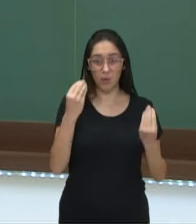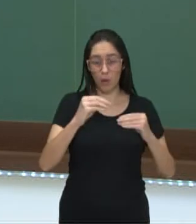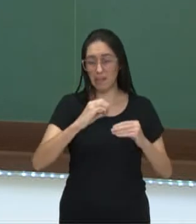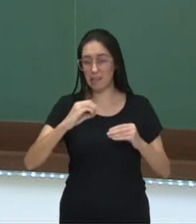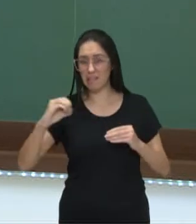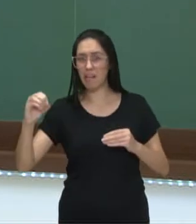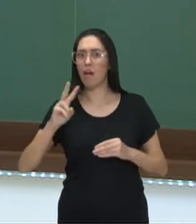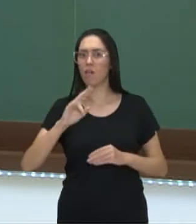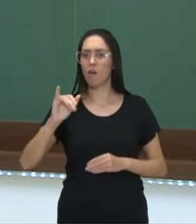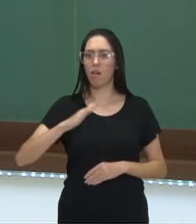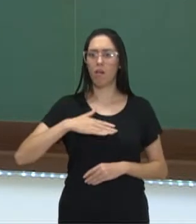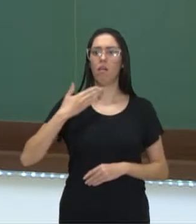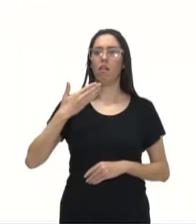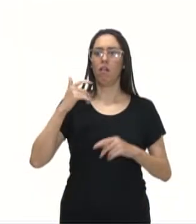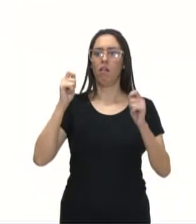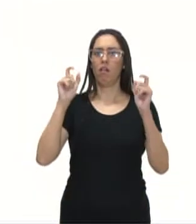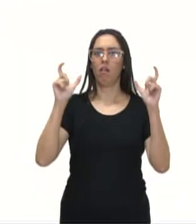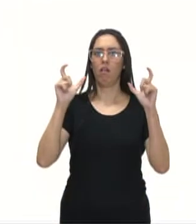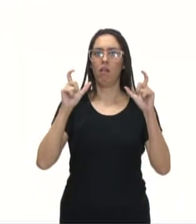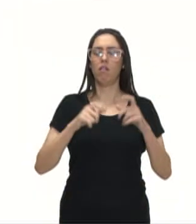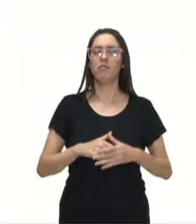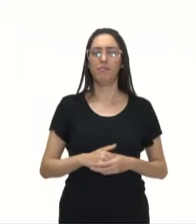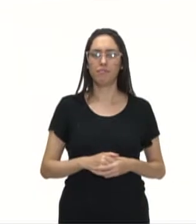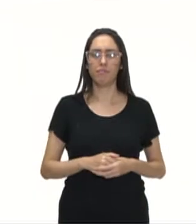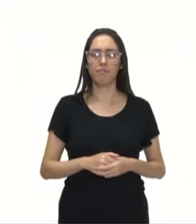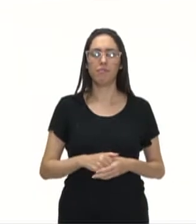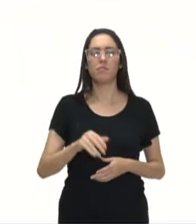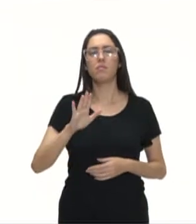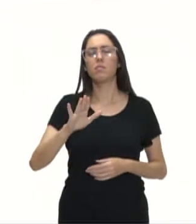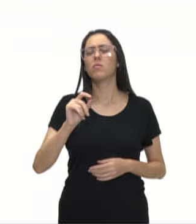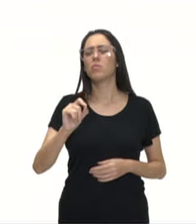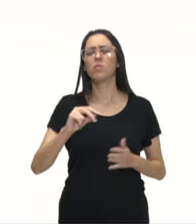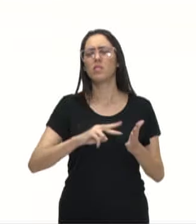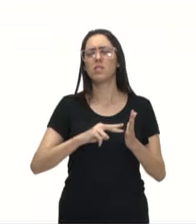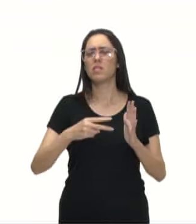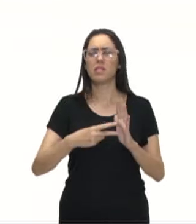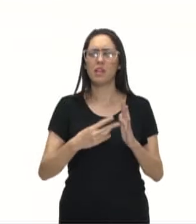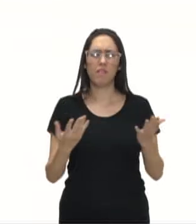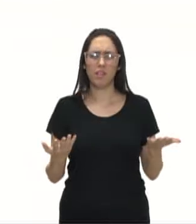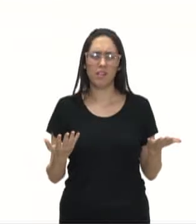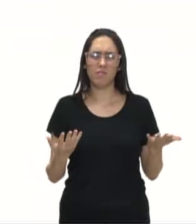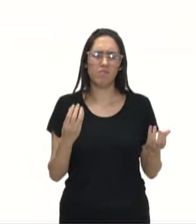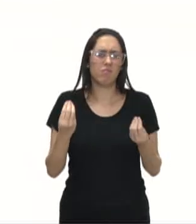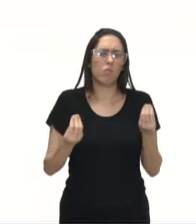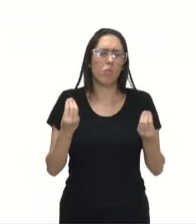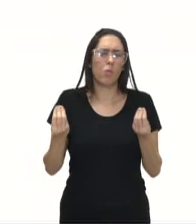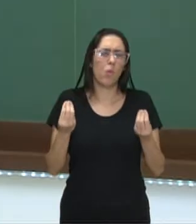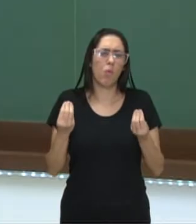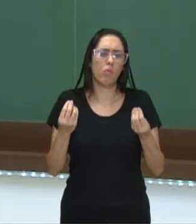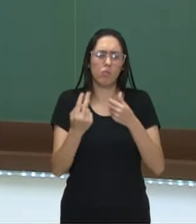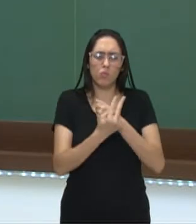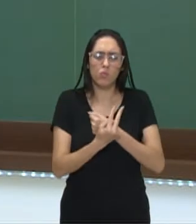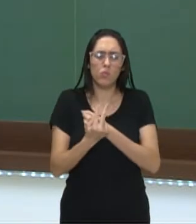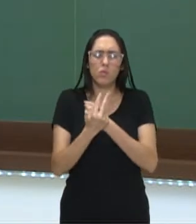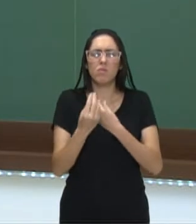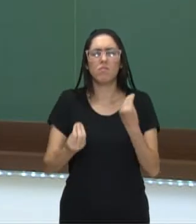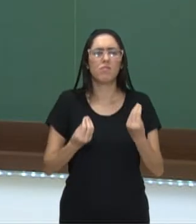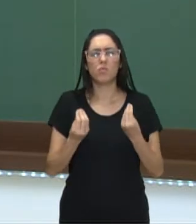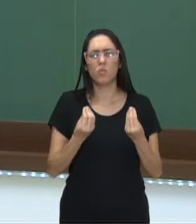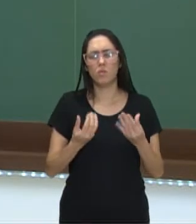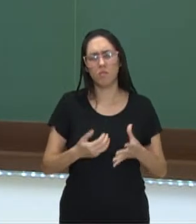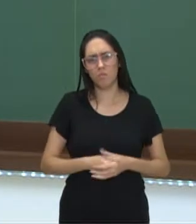É muita gente. Então, vamos conversar sobre isso. Mas o que isso significa? Como lidar com essa condição? O que eu faço com essa informação,